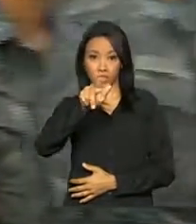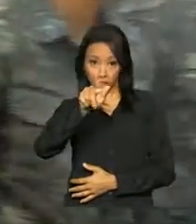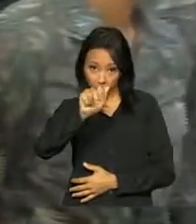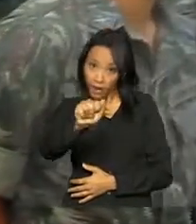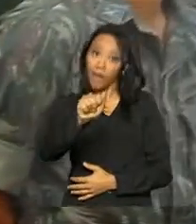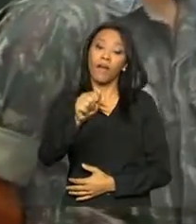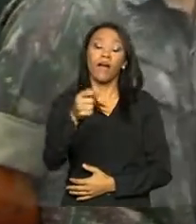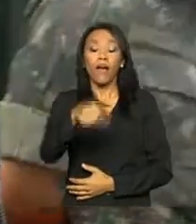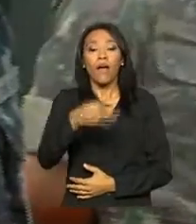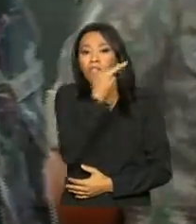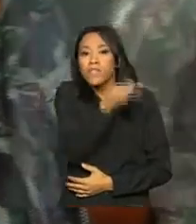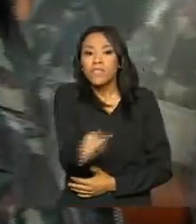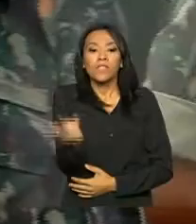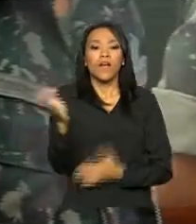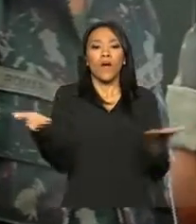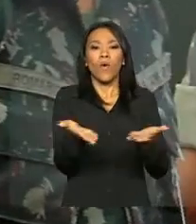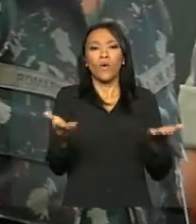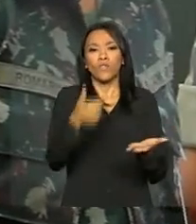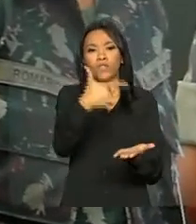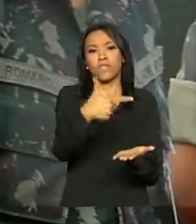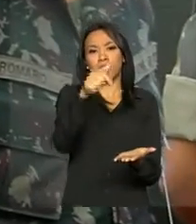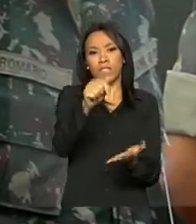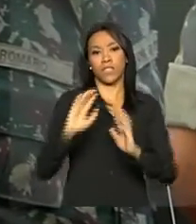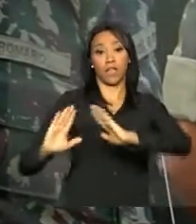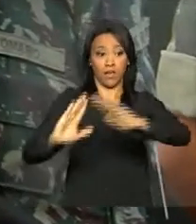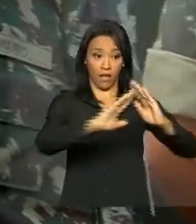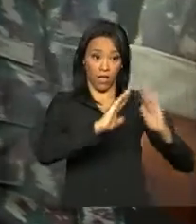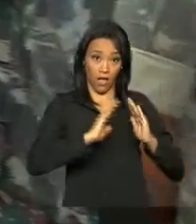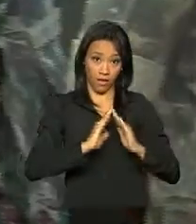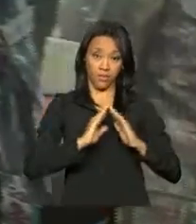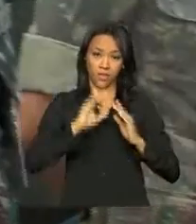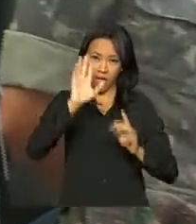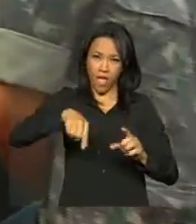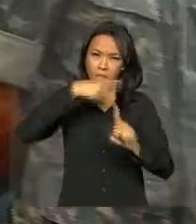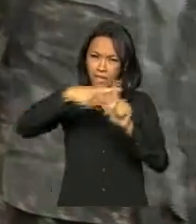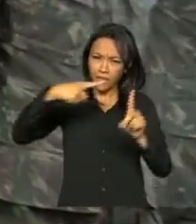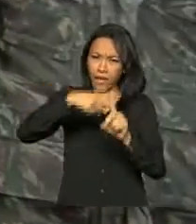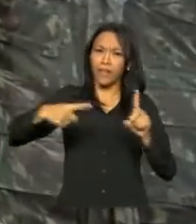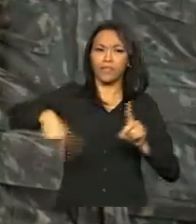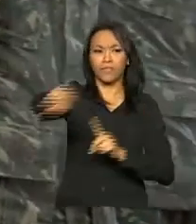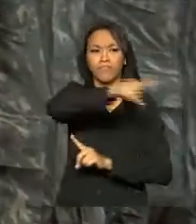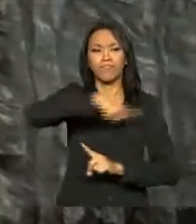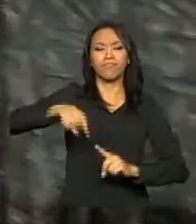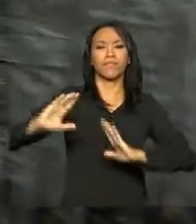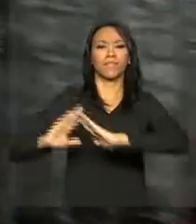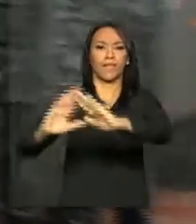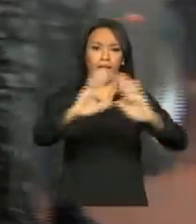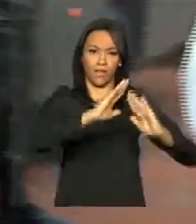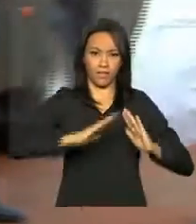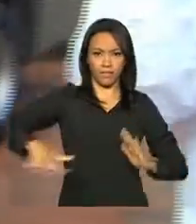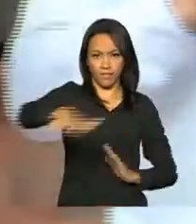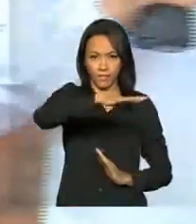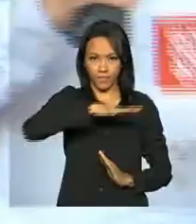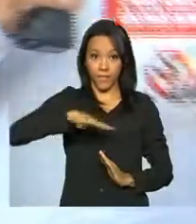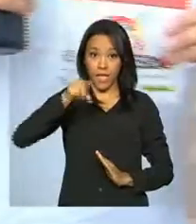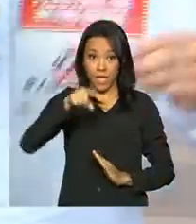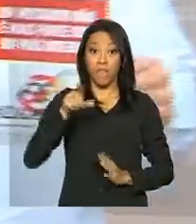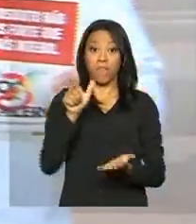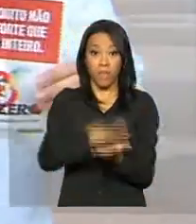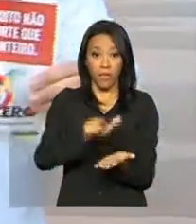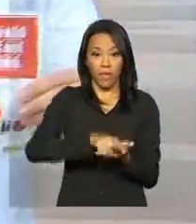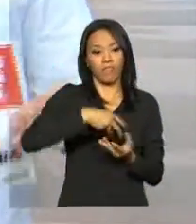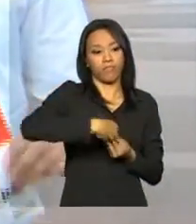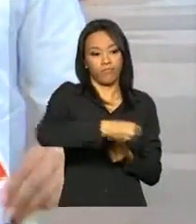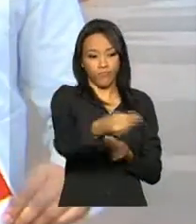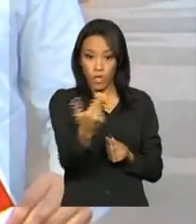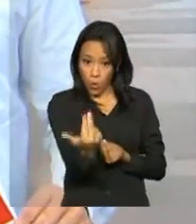é que eles visitem hoje 27 mil domicílios rui corresponde a metade de todas as casas da cidade os agentes vão distribuir panfletos como